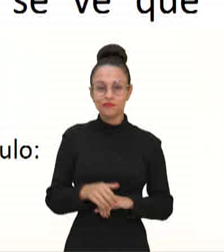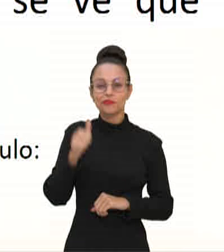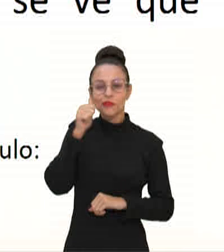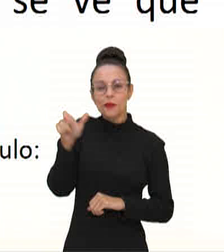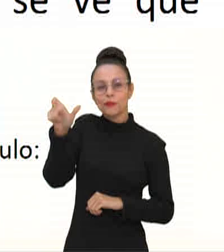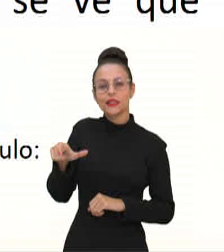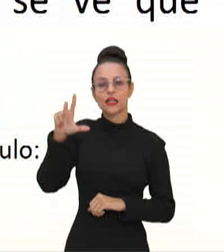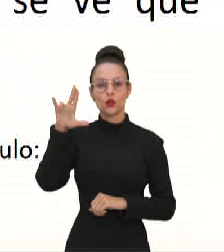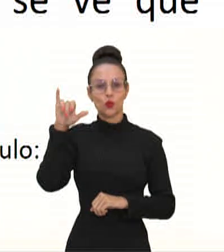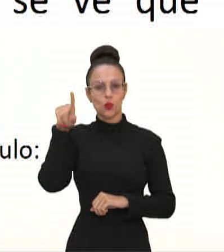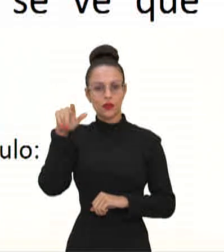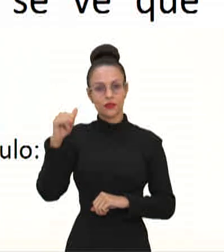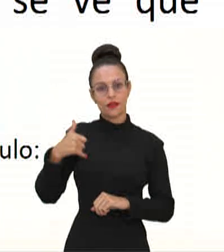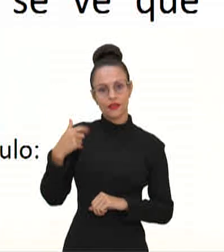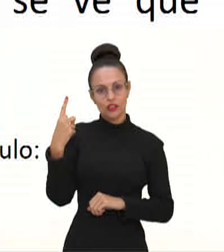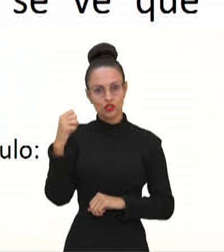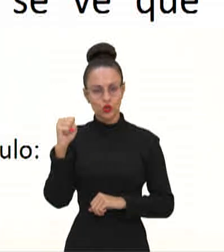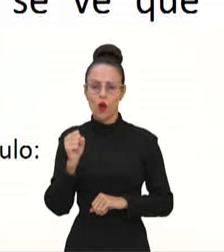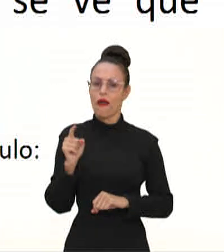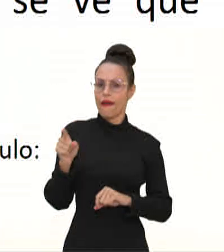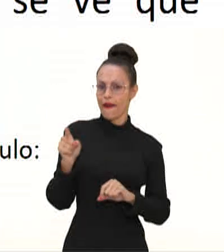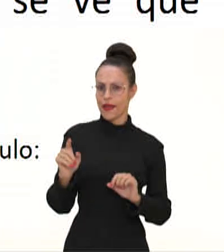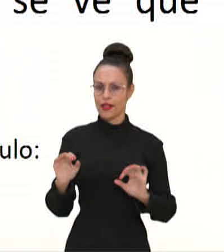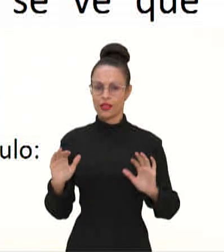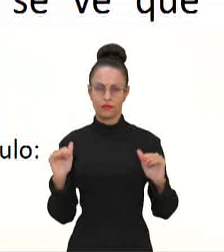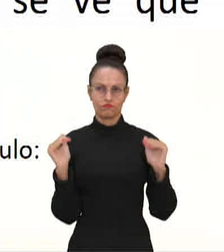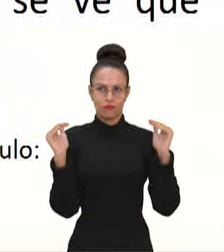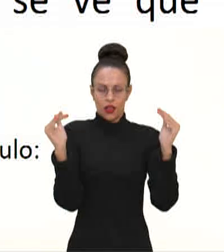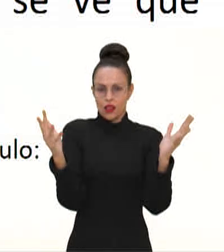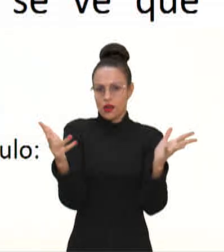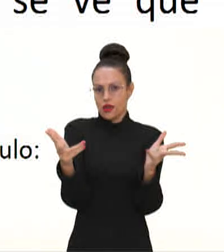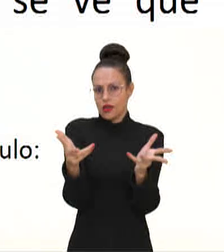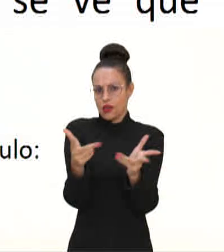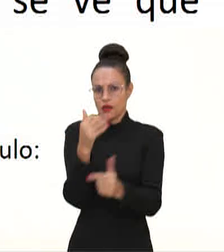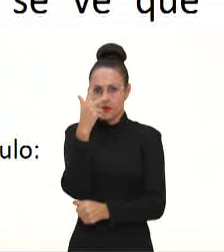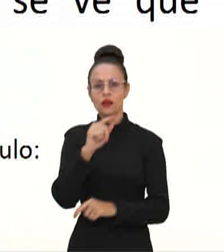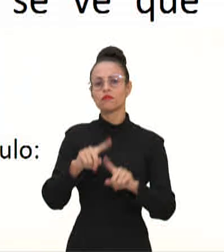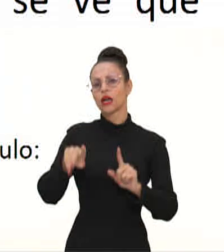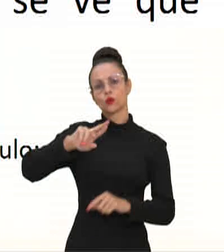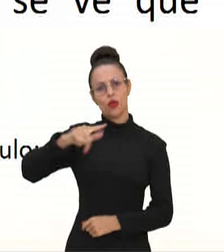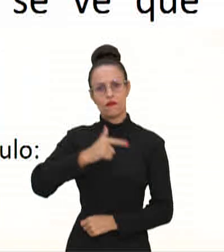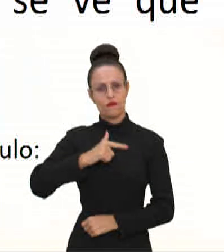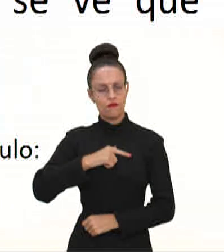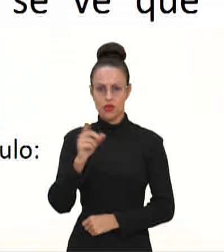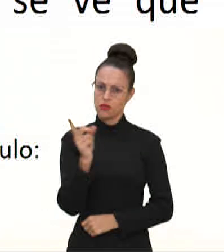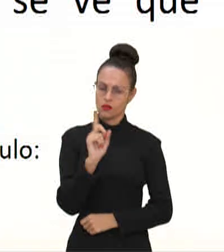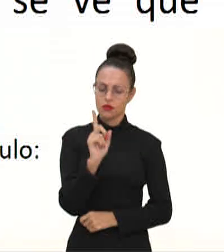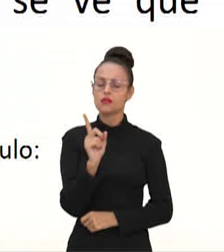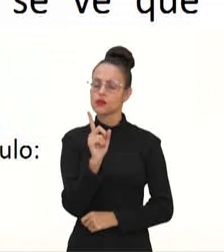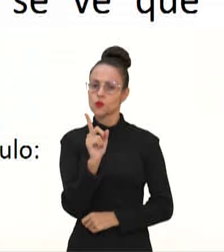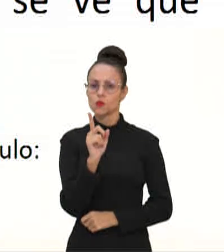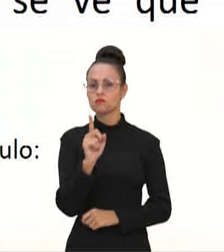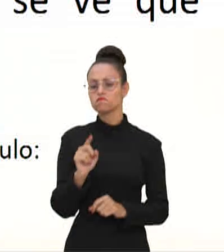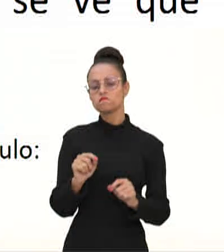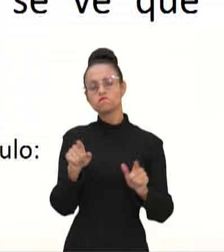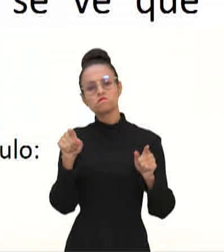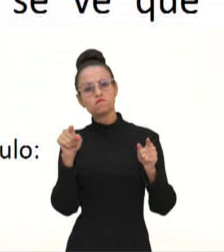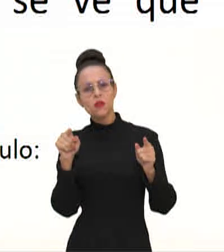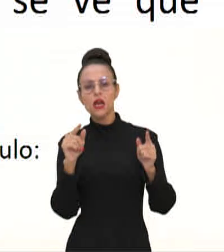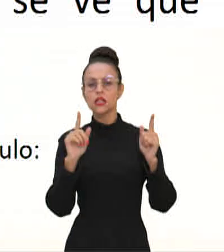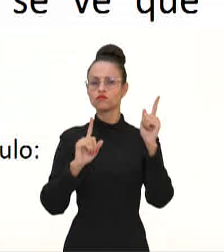tinha 18 anos. Não era um prodígio de beleza, mas não era feia, pelo contrário. As feições